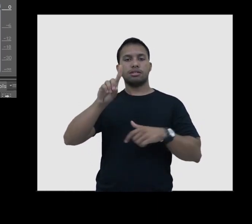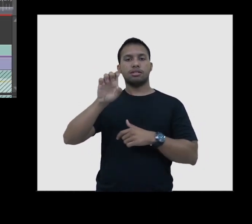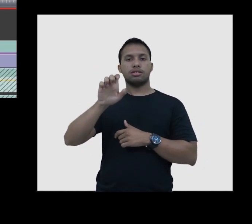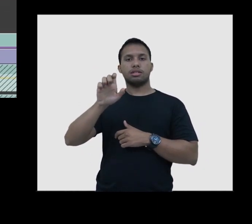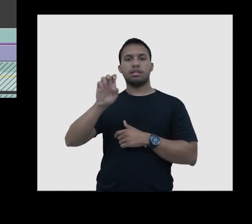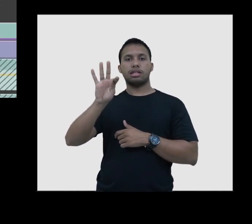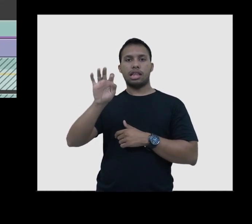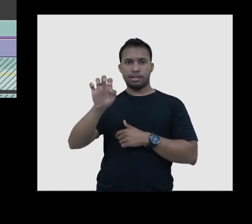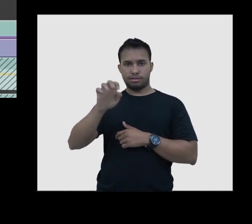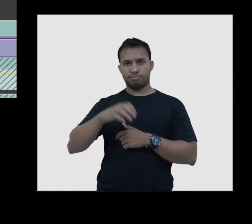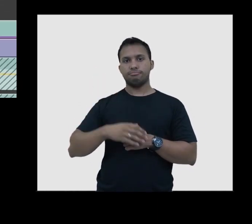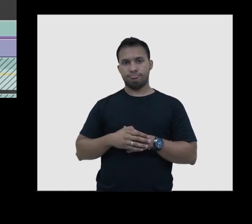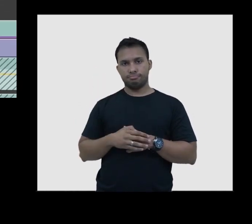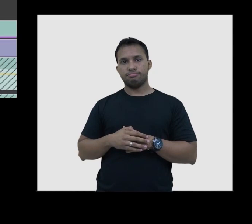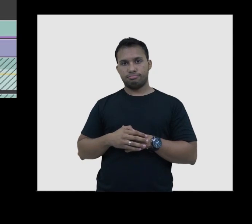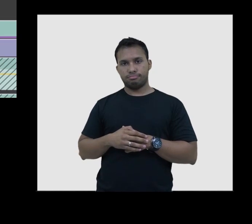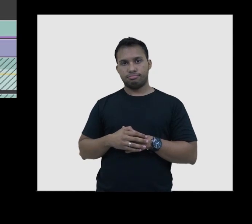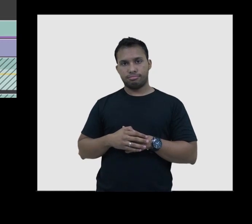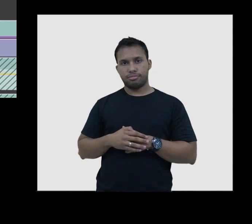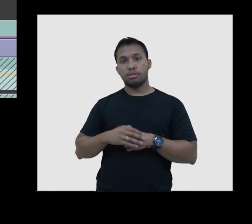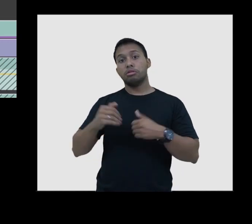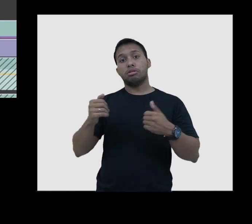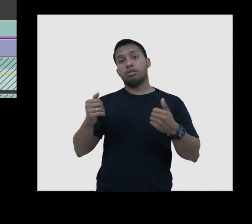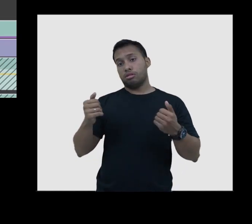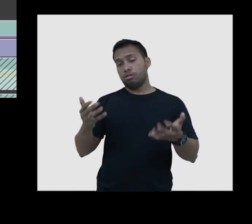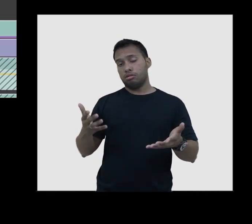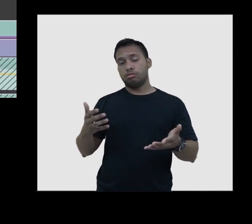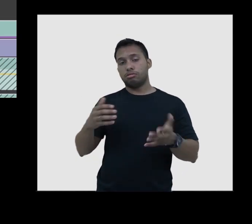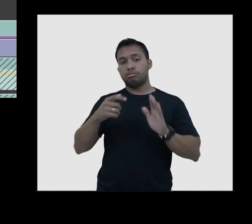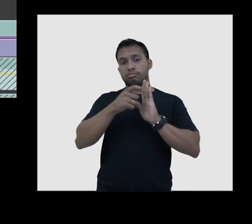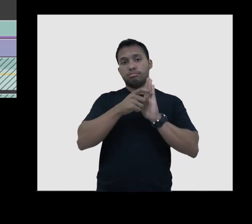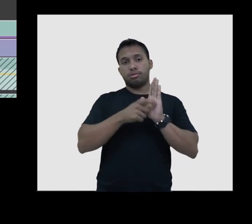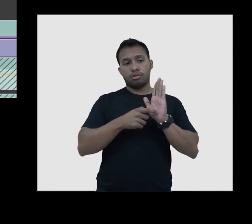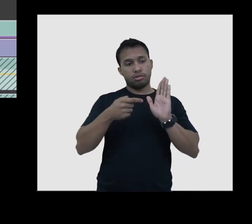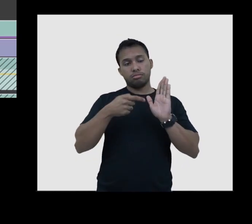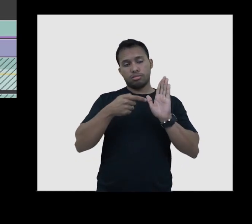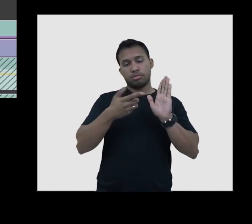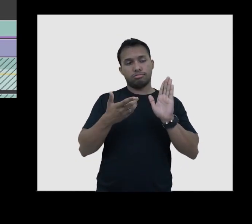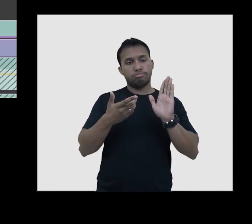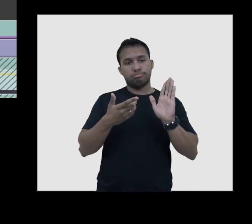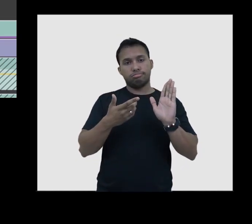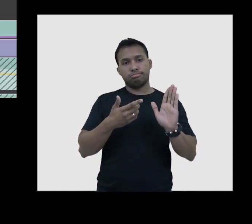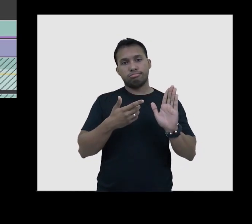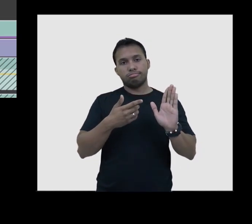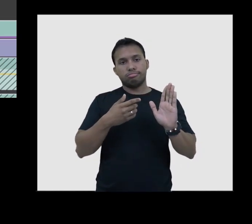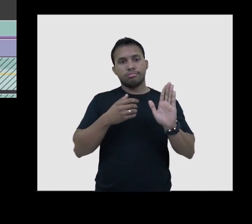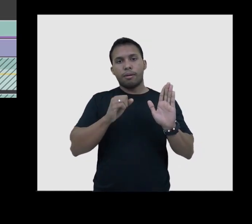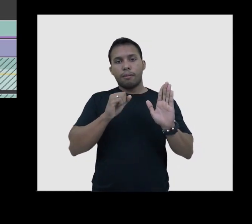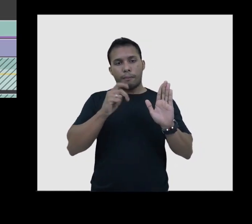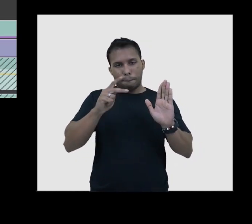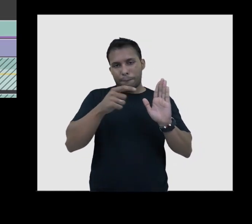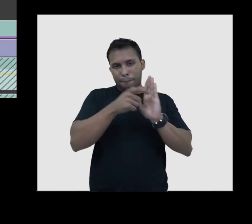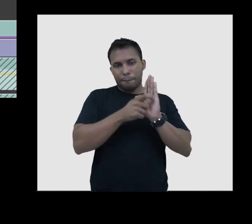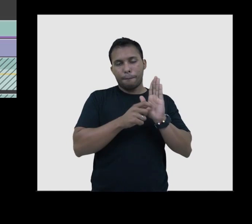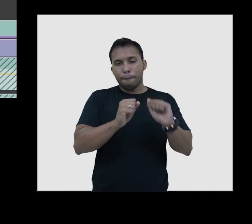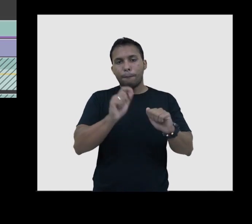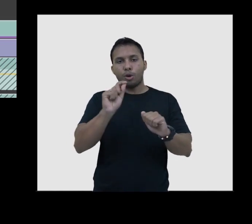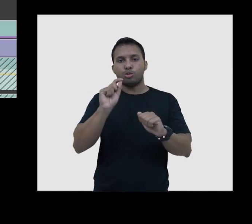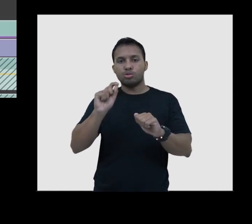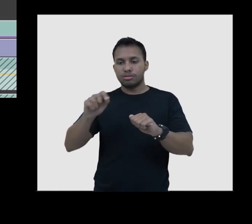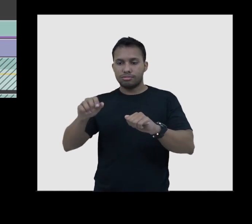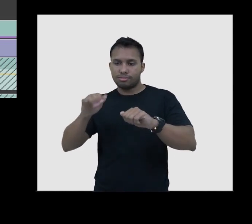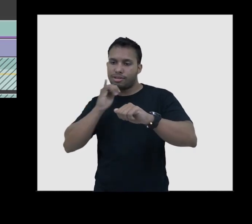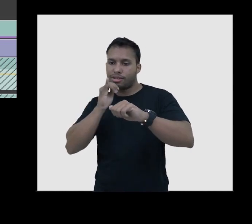ele e dando um delete. Ou seja, o Premiere permite você deletar o nada, deletar